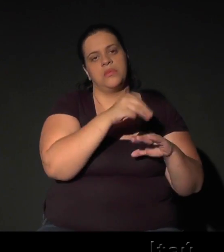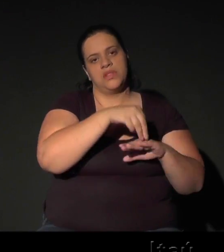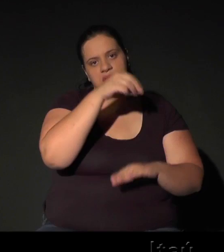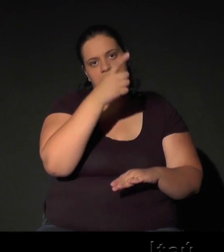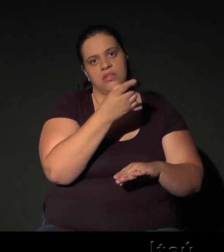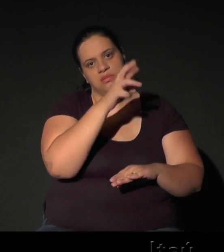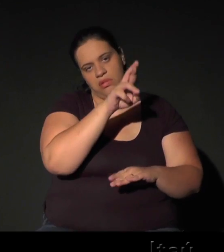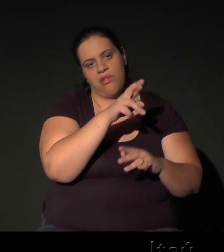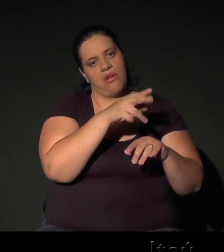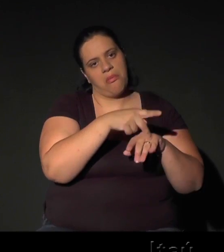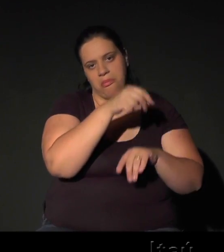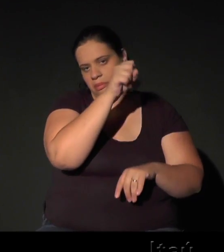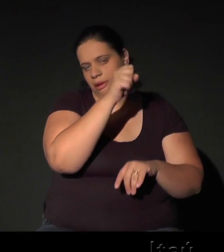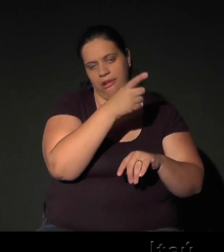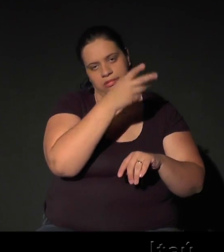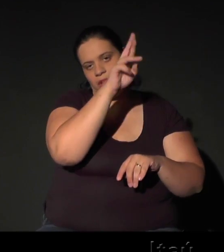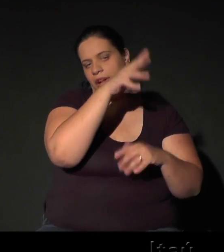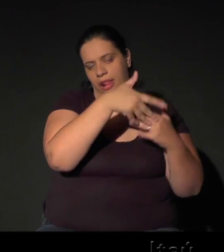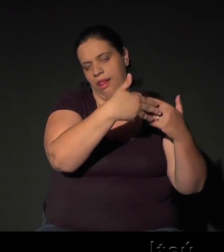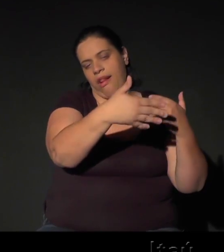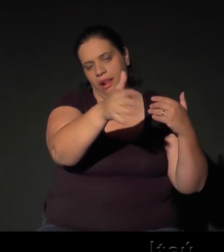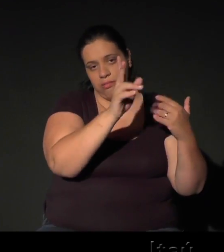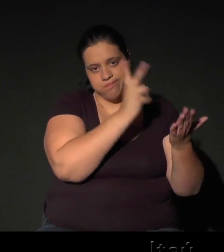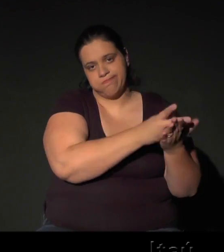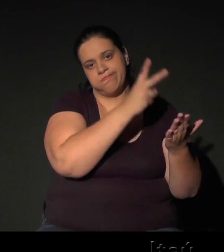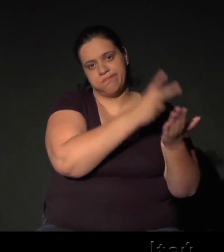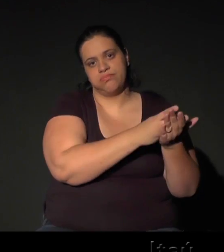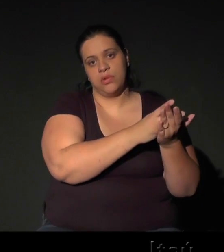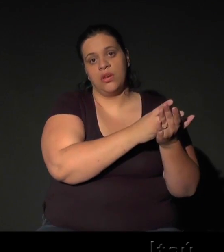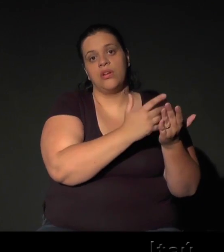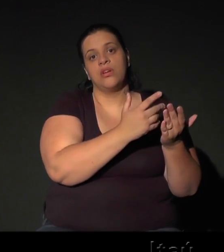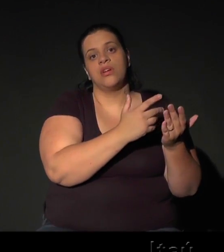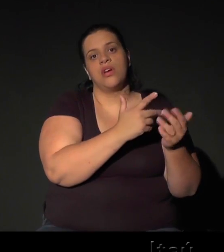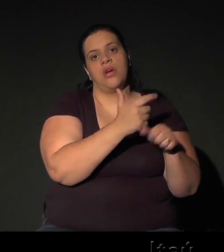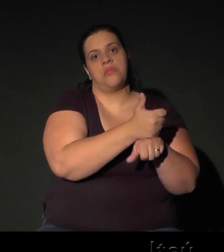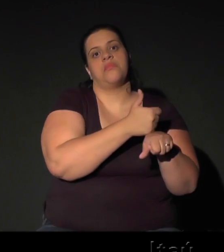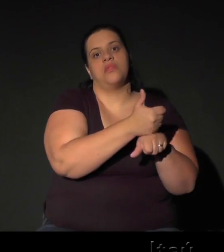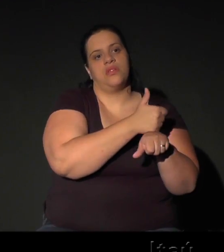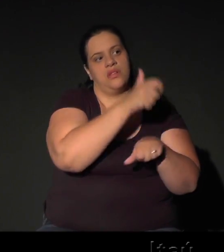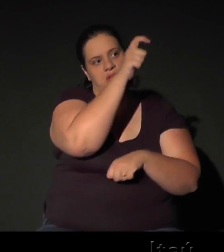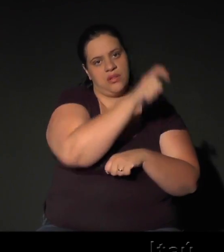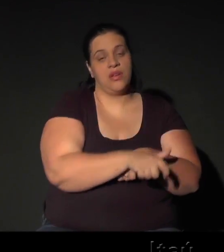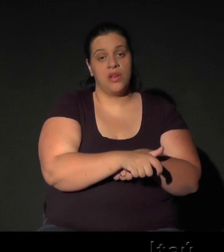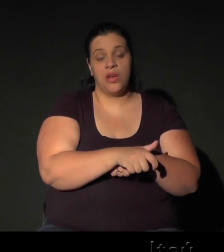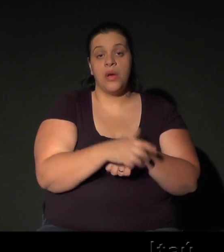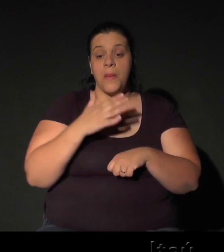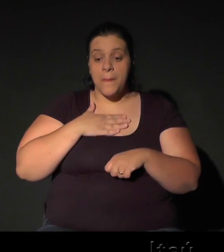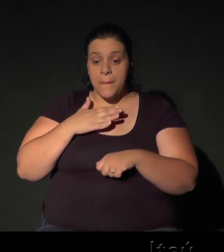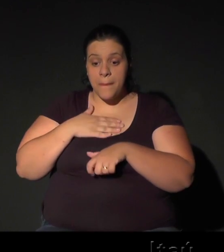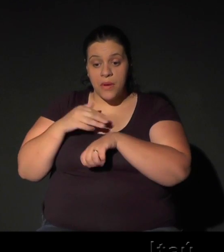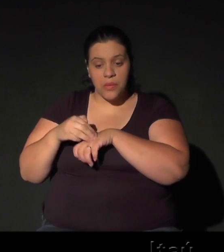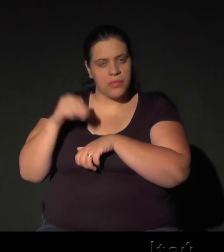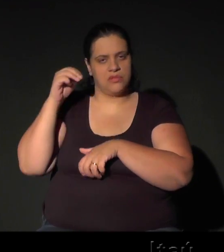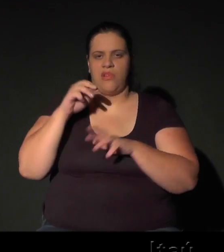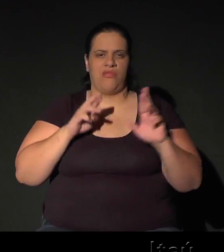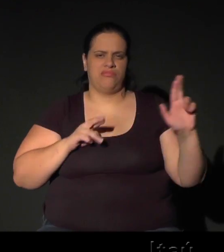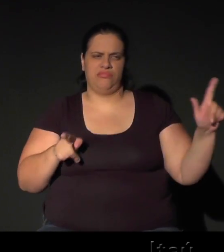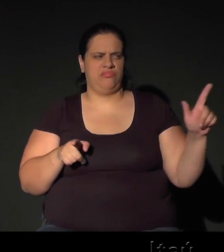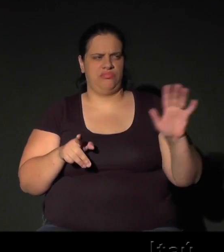pós-doutorado e Eh aí vira especialista em tal autur e aí no meu